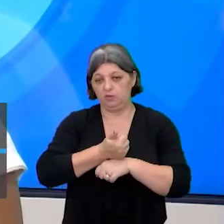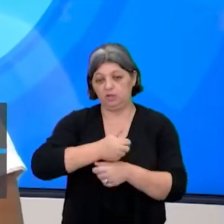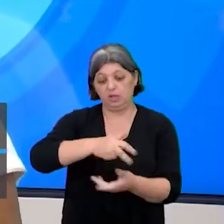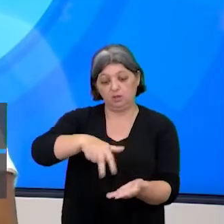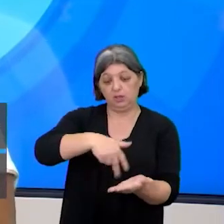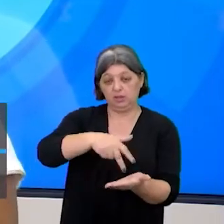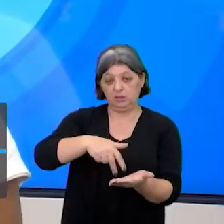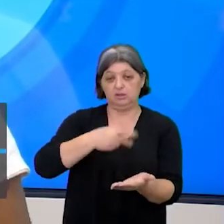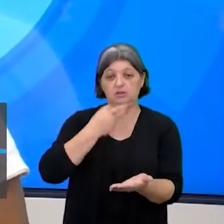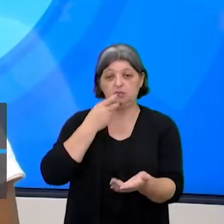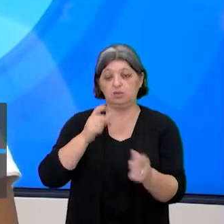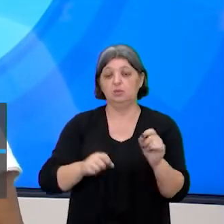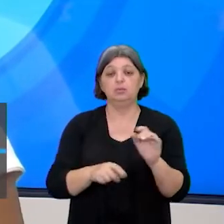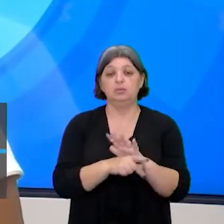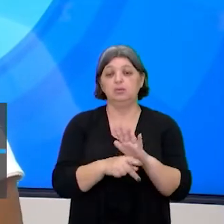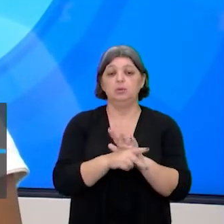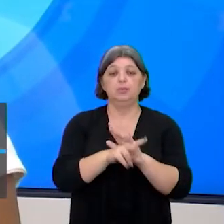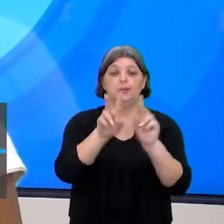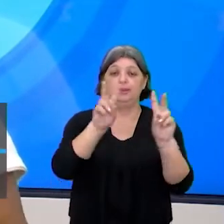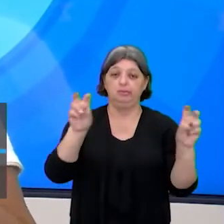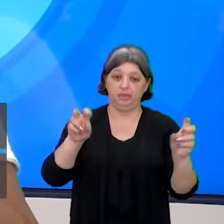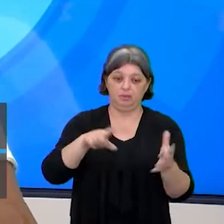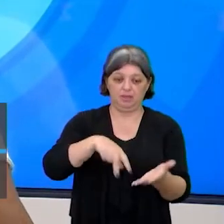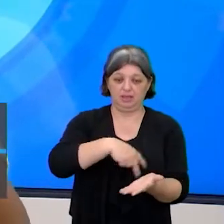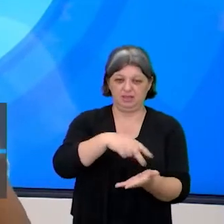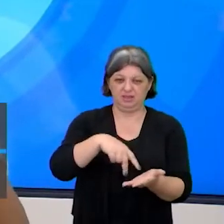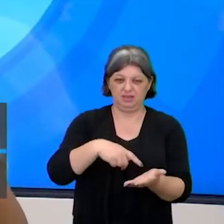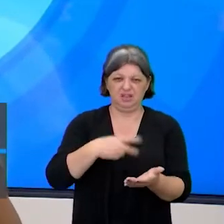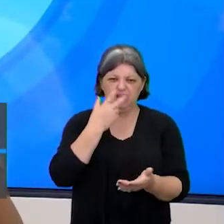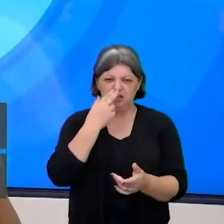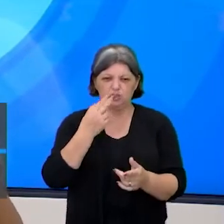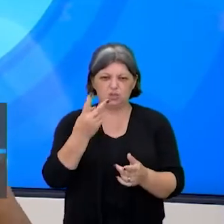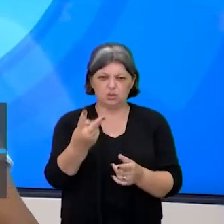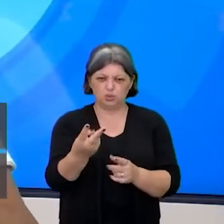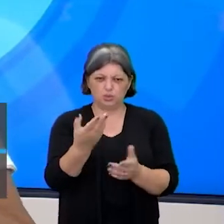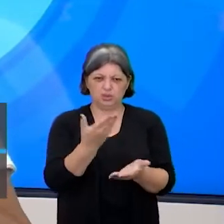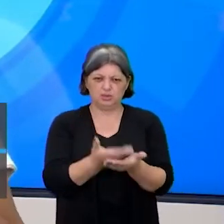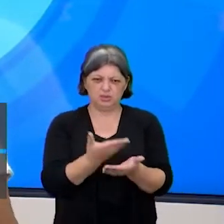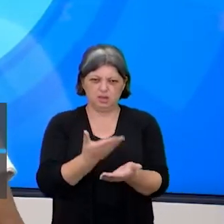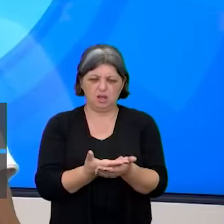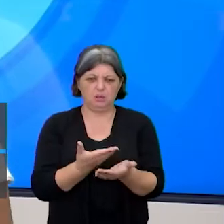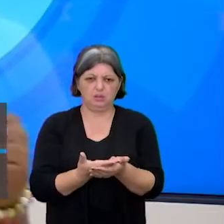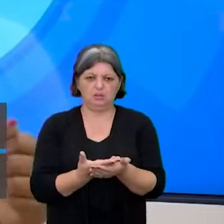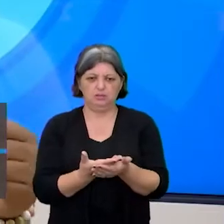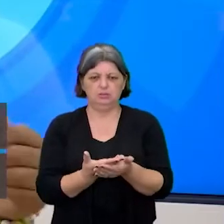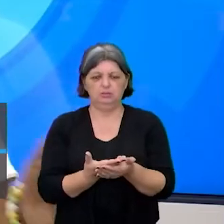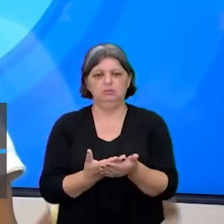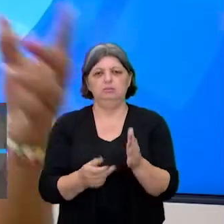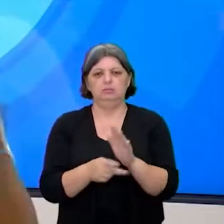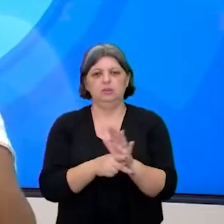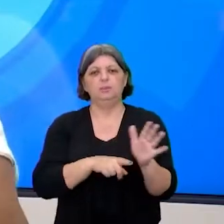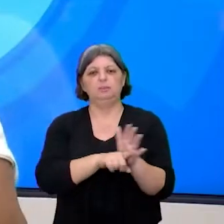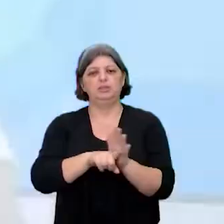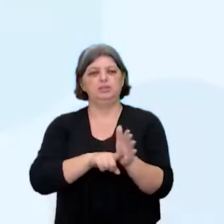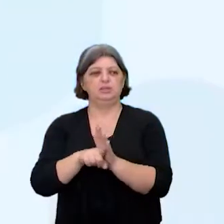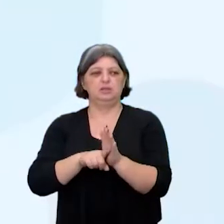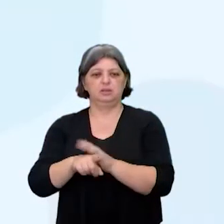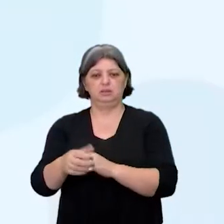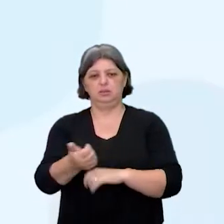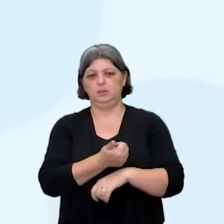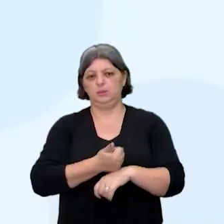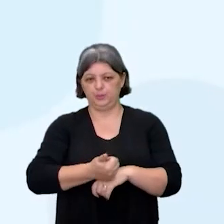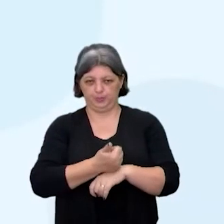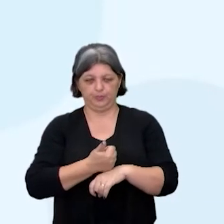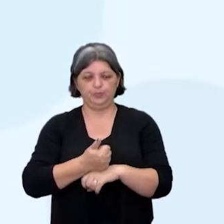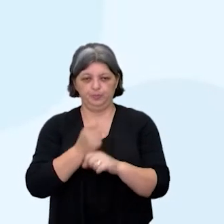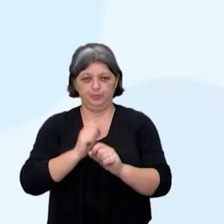ele falou sobre a questão da dança. E nós falamos bastante, acho que foram 2 aulas falando sobre esse pesquisador. Então, aí na tela, vamos falar